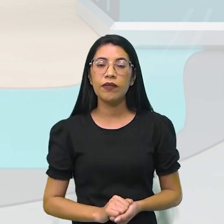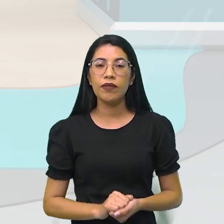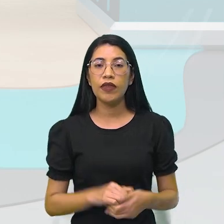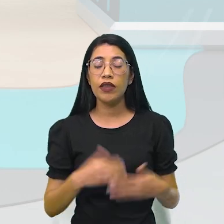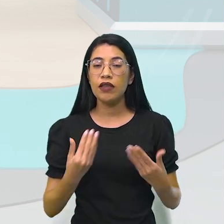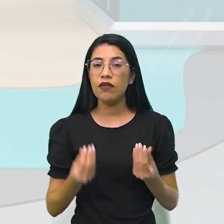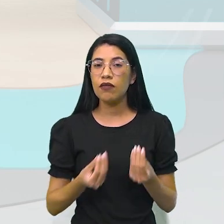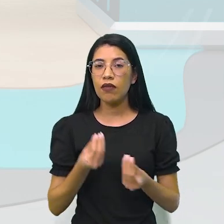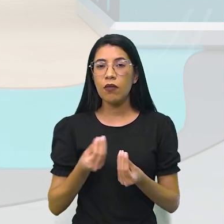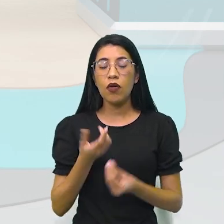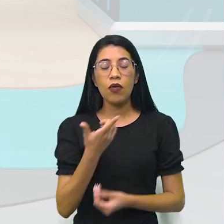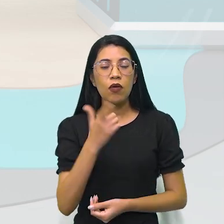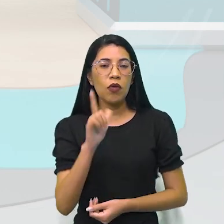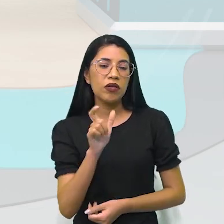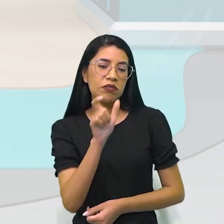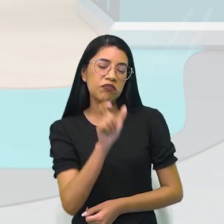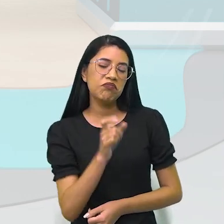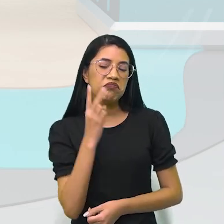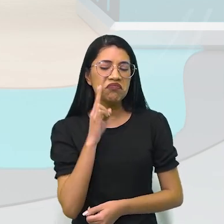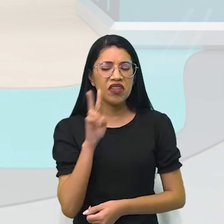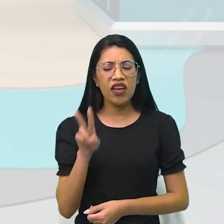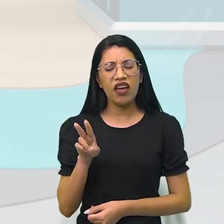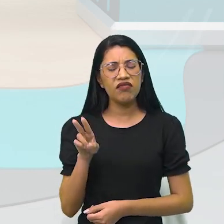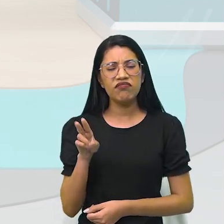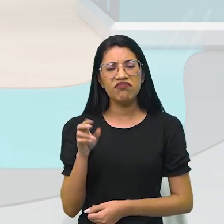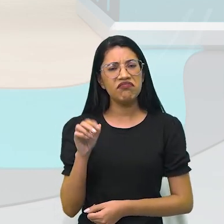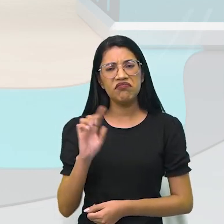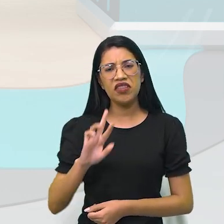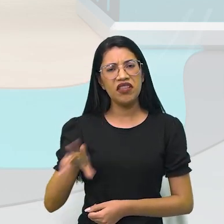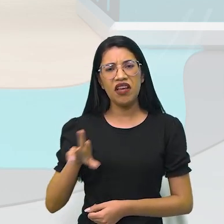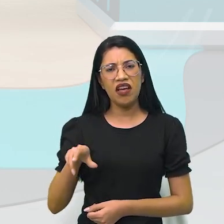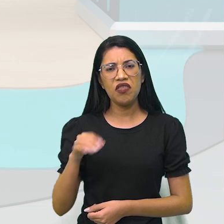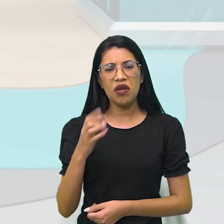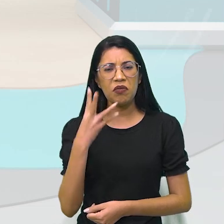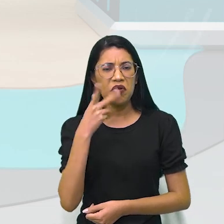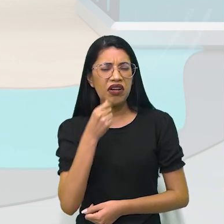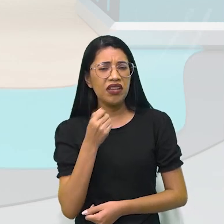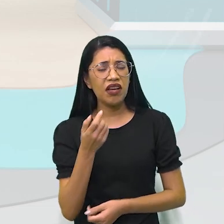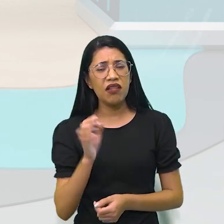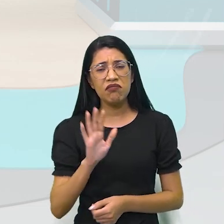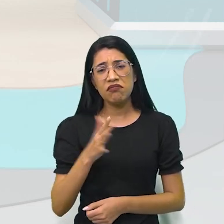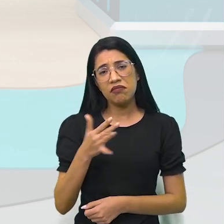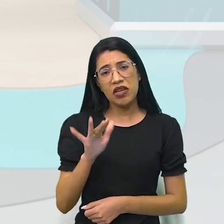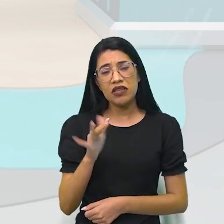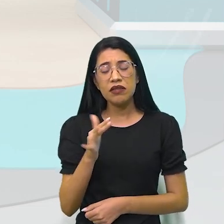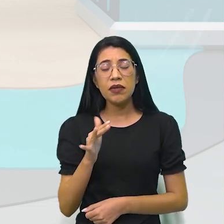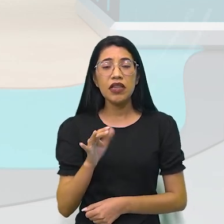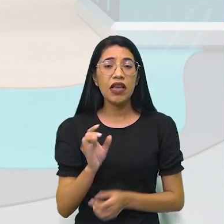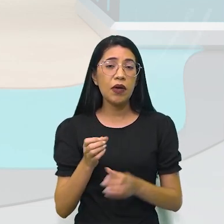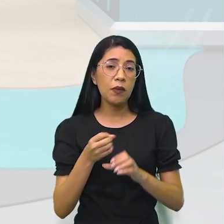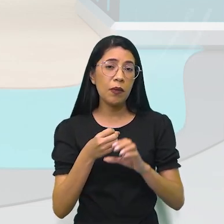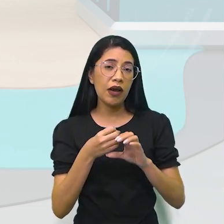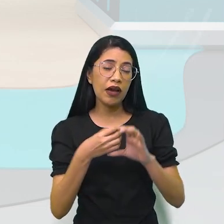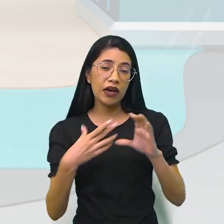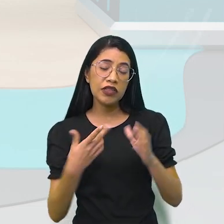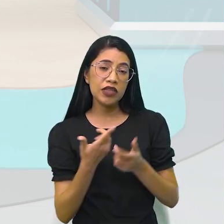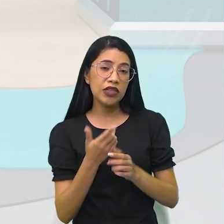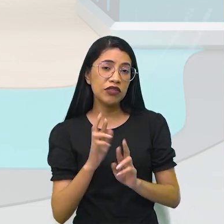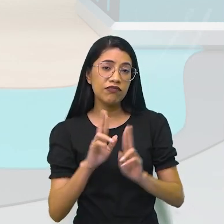outra pessoa pode ver lá, ela não tinha dessas coisas todas não, ela era assim, vai dar uma outra descrição. Por isso que é o